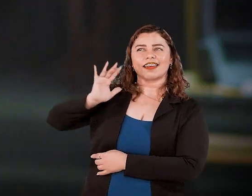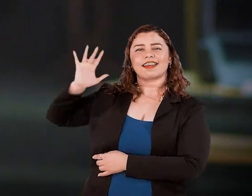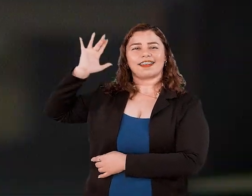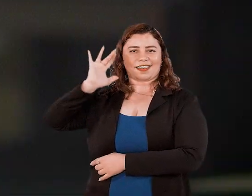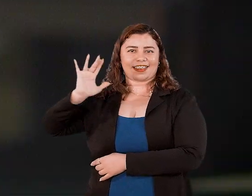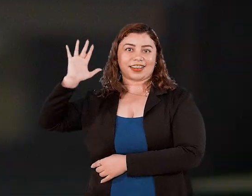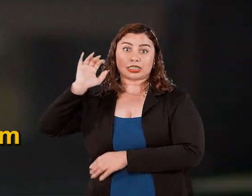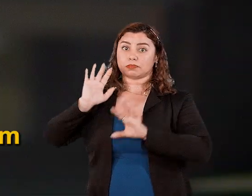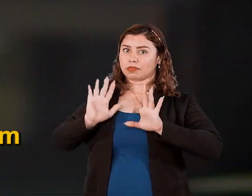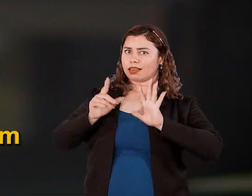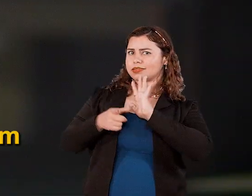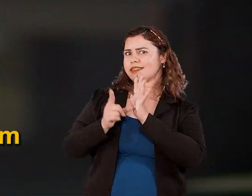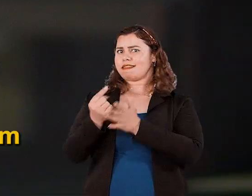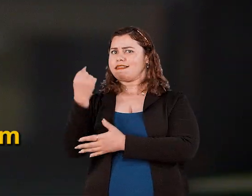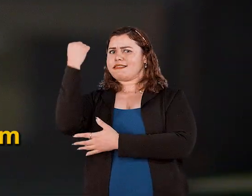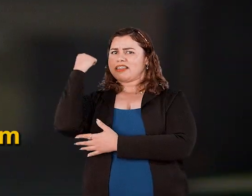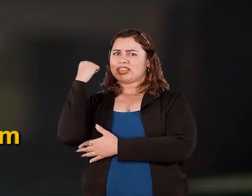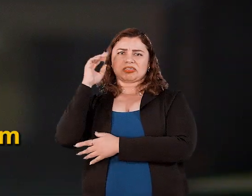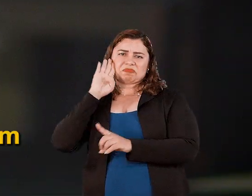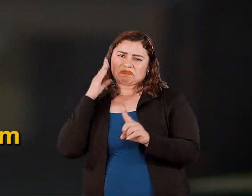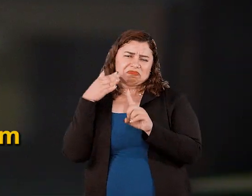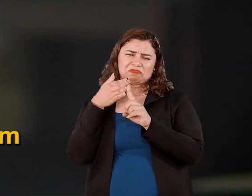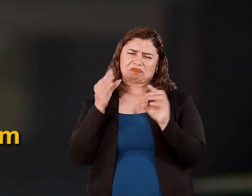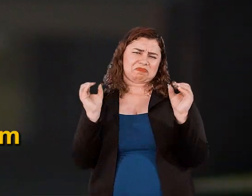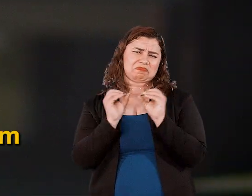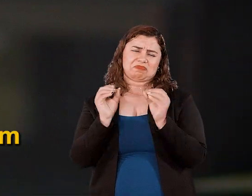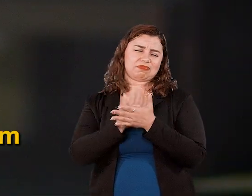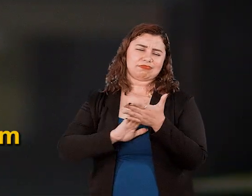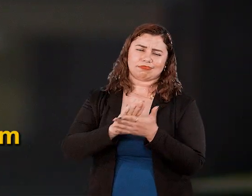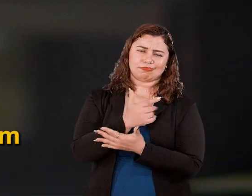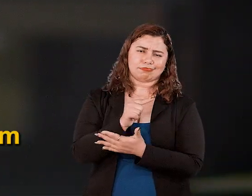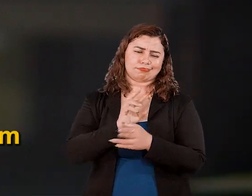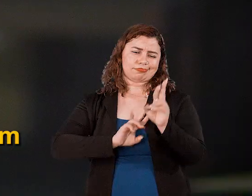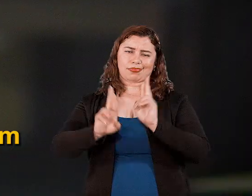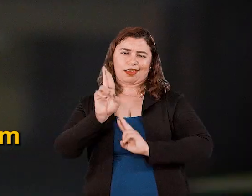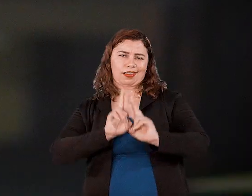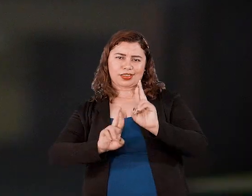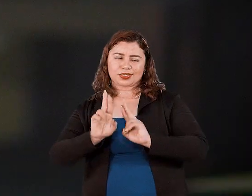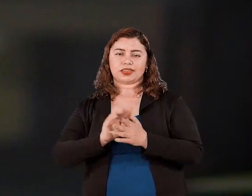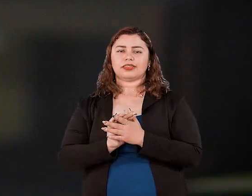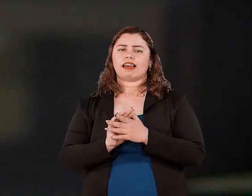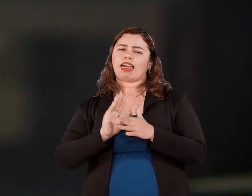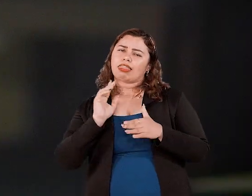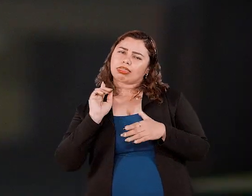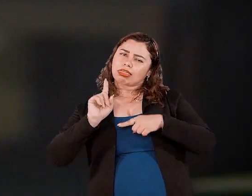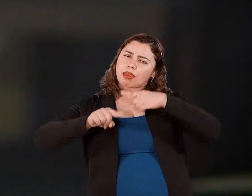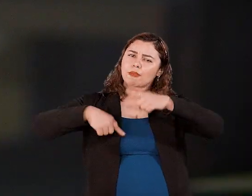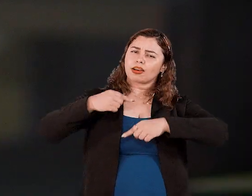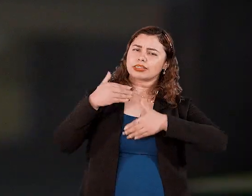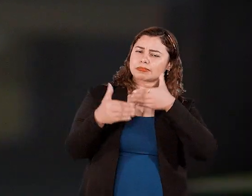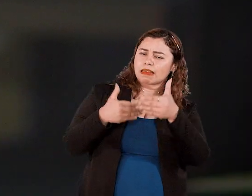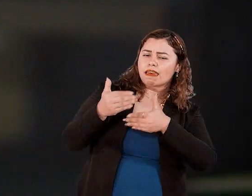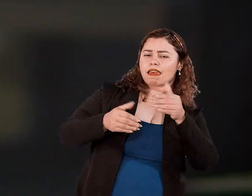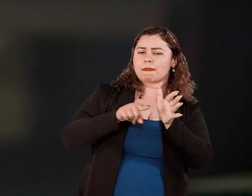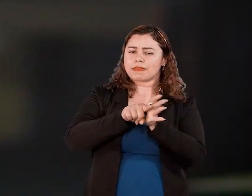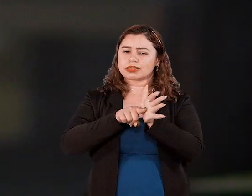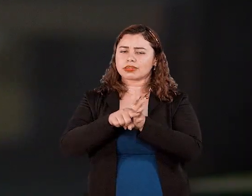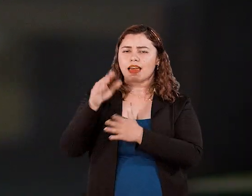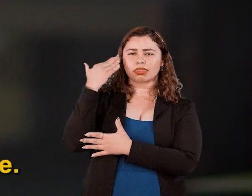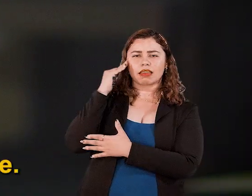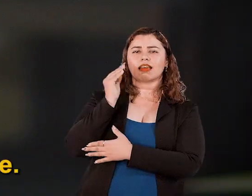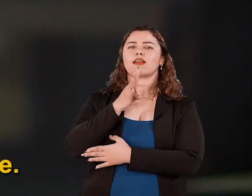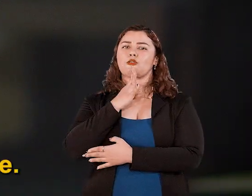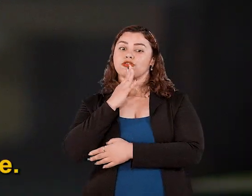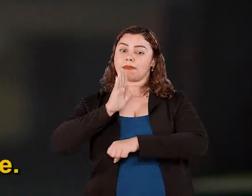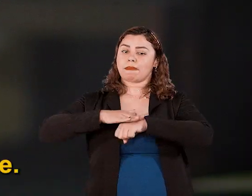cabeça, mas na época não tinha nenhum objetivo relacionado. Depois eu fui pesquisar, fui entender, conhecer